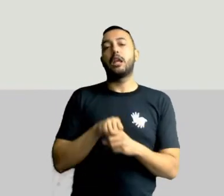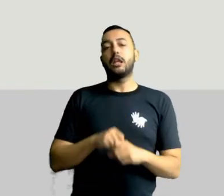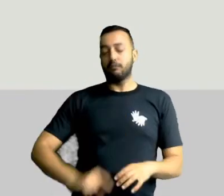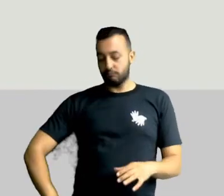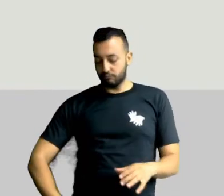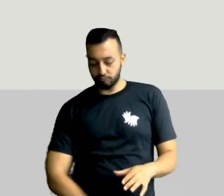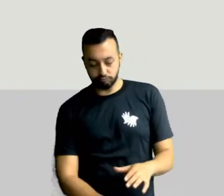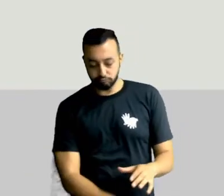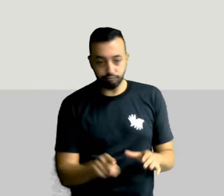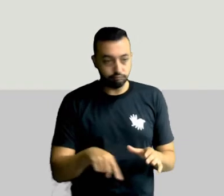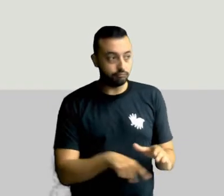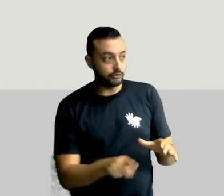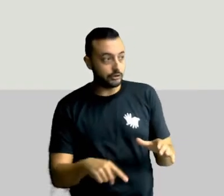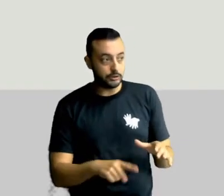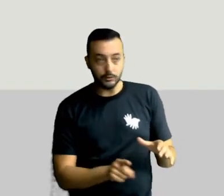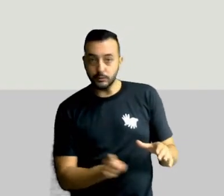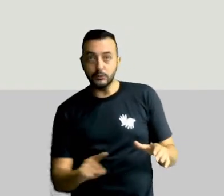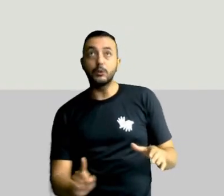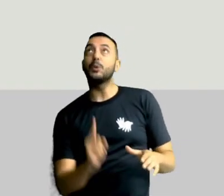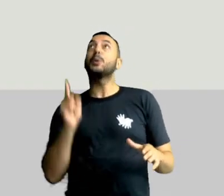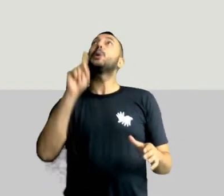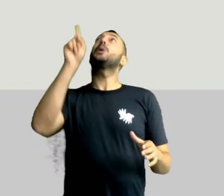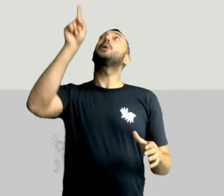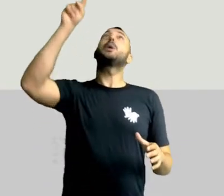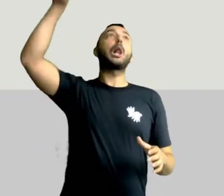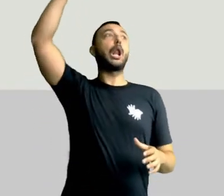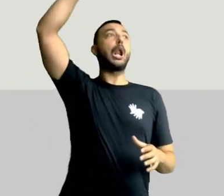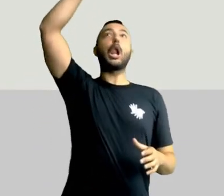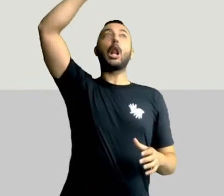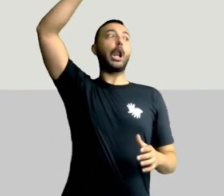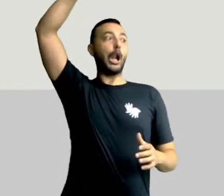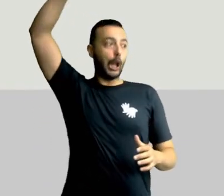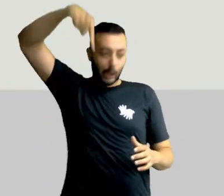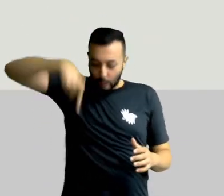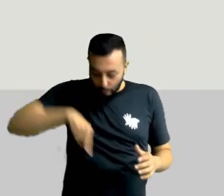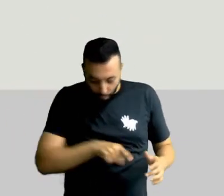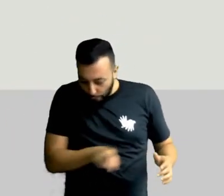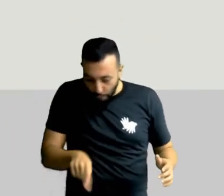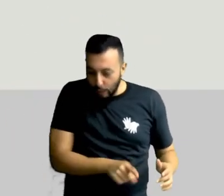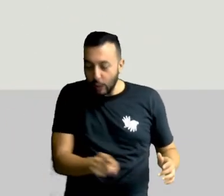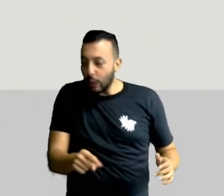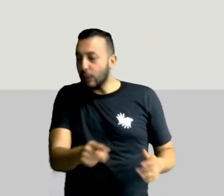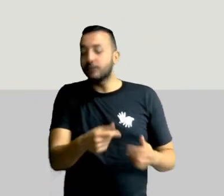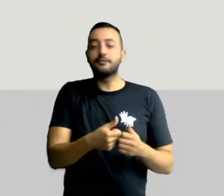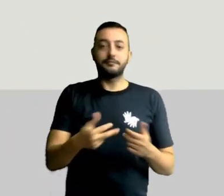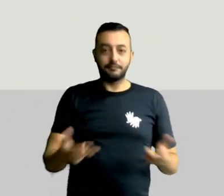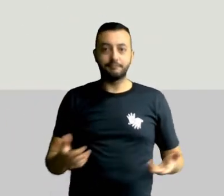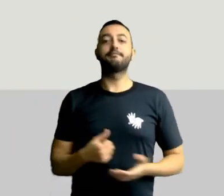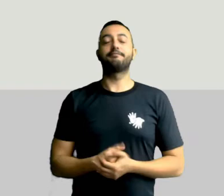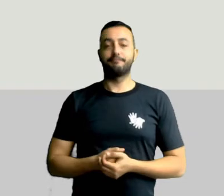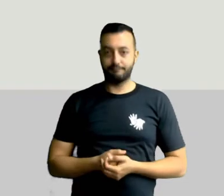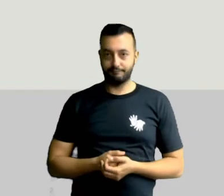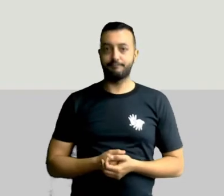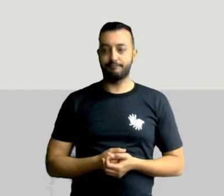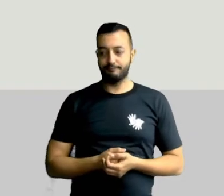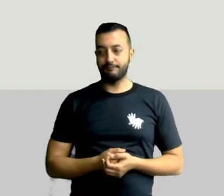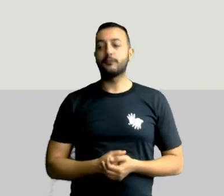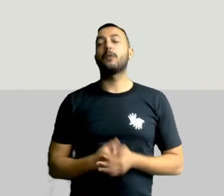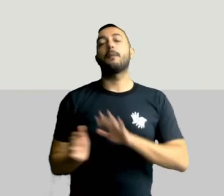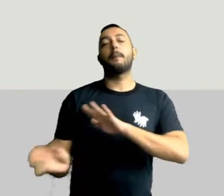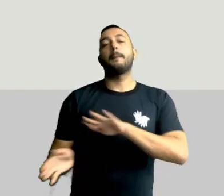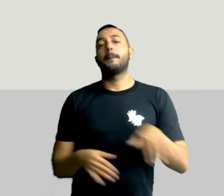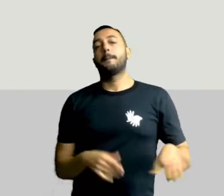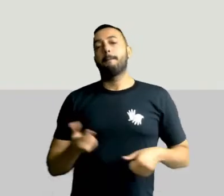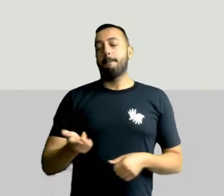subir em objetos da casa, subir em paredes, ficar no teto também, em tocas no chão.